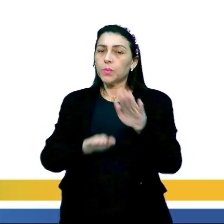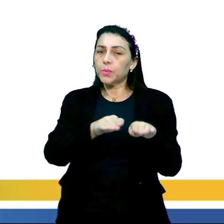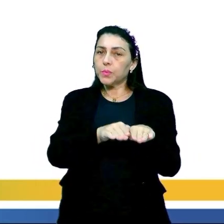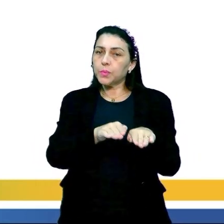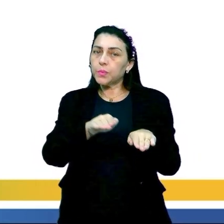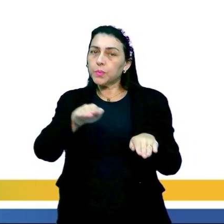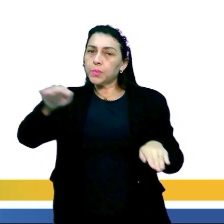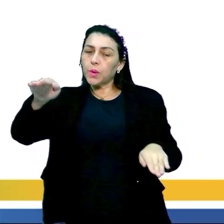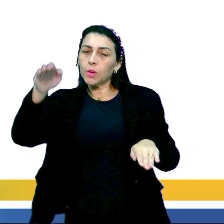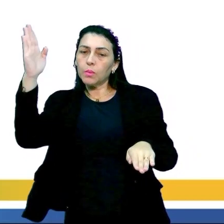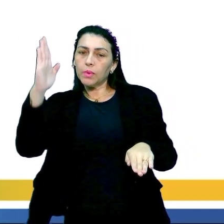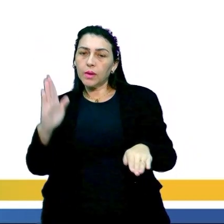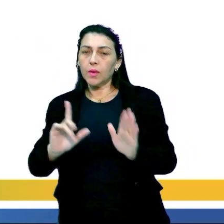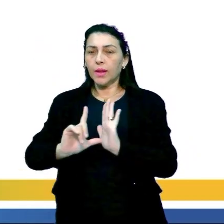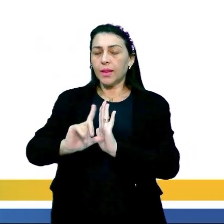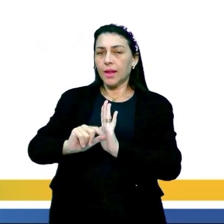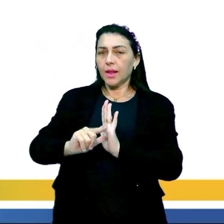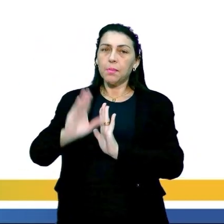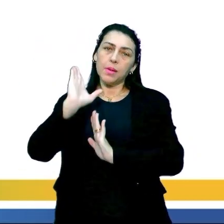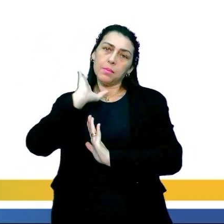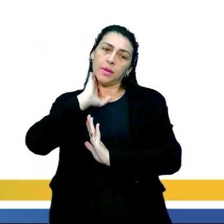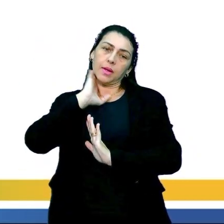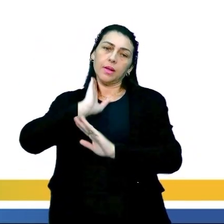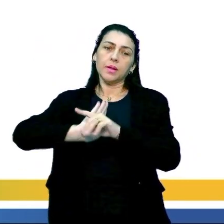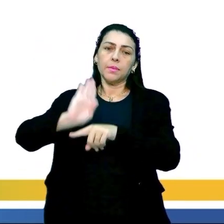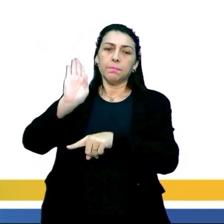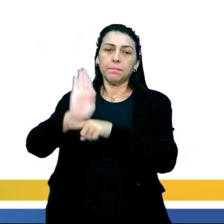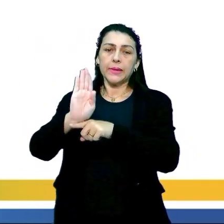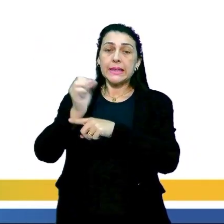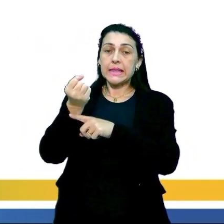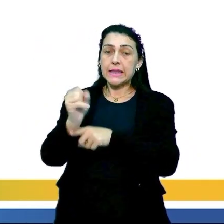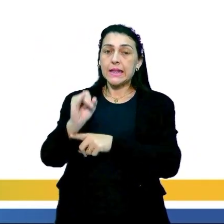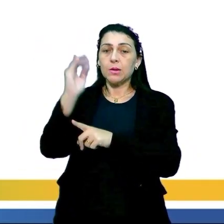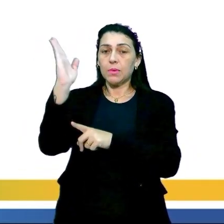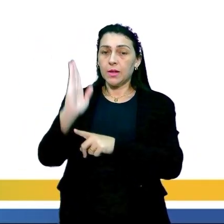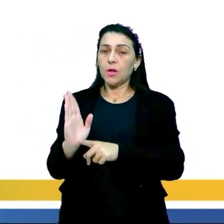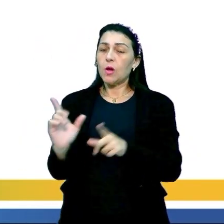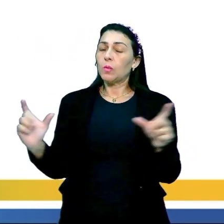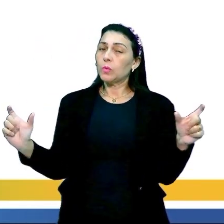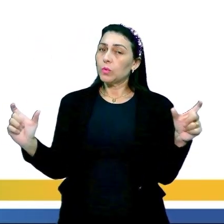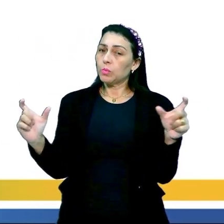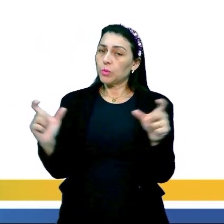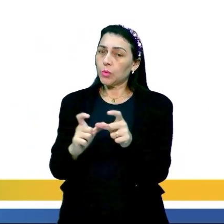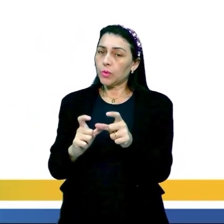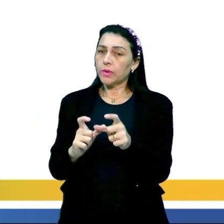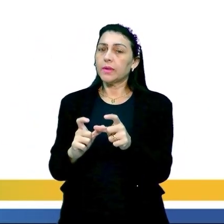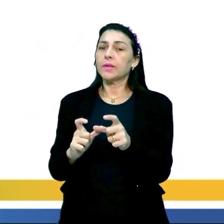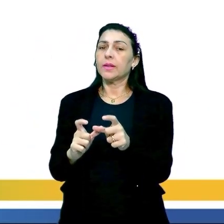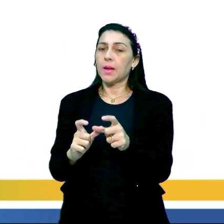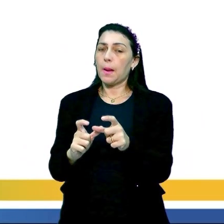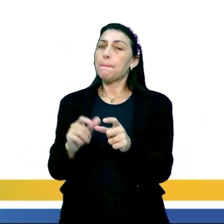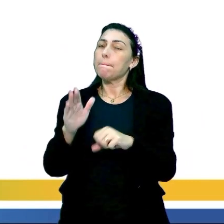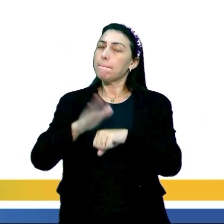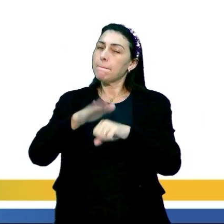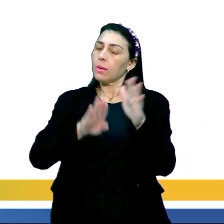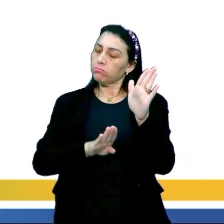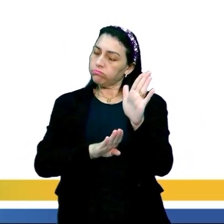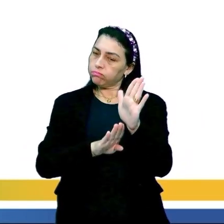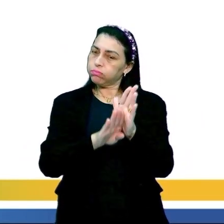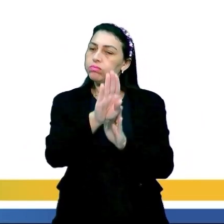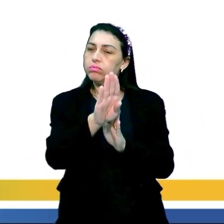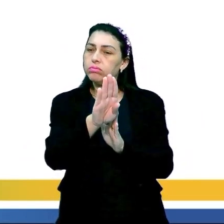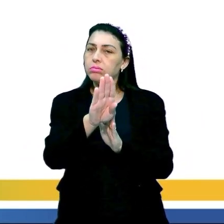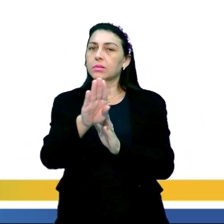evolução do Brasil foi atrasada pela preguiça. Letra B, se o Brasil fosse menor, seria mais